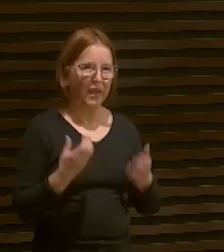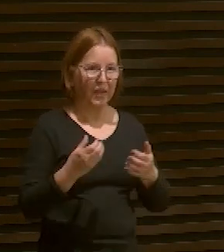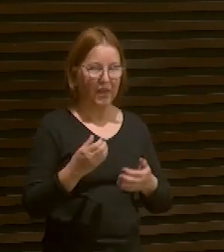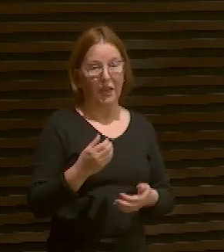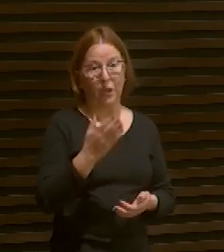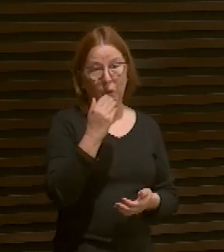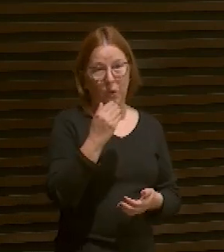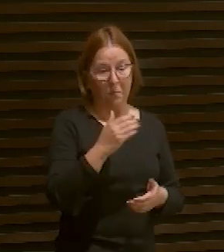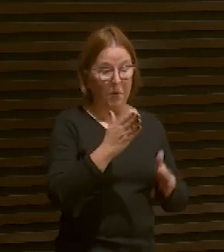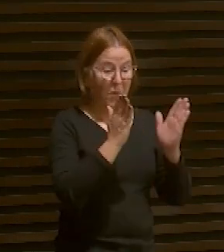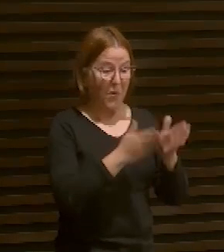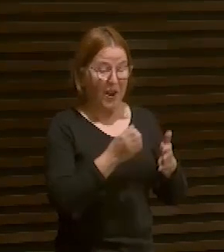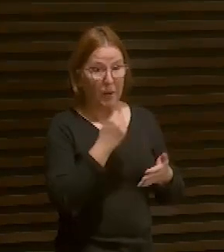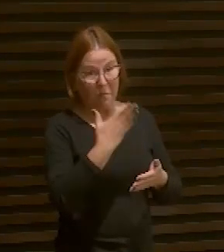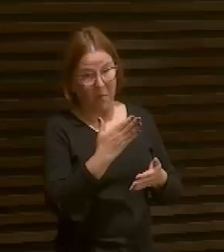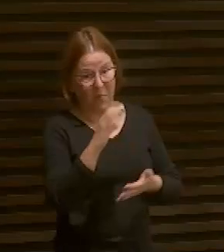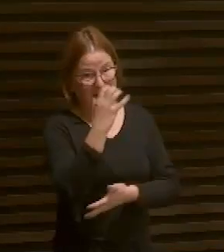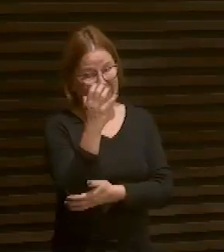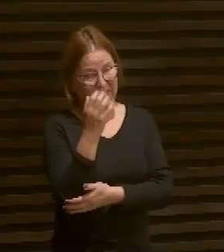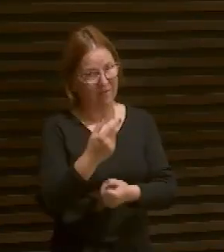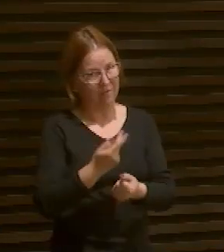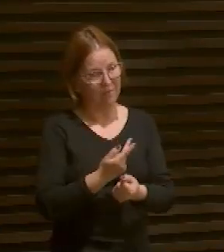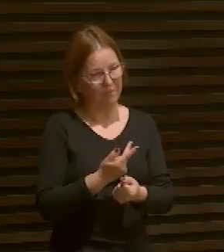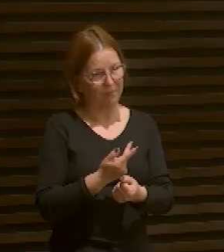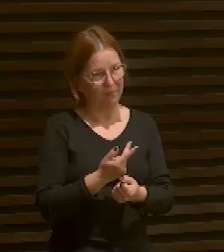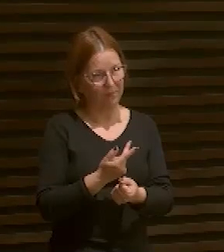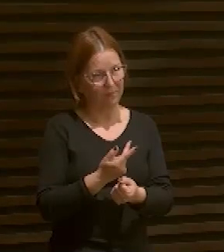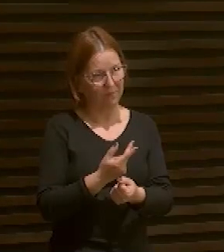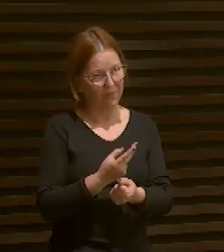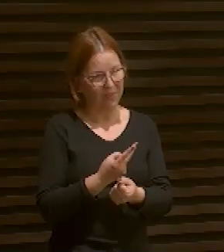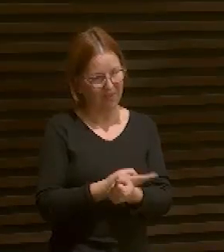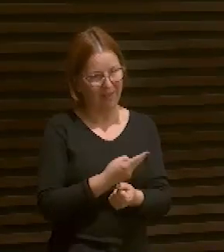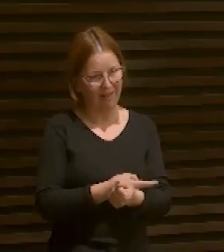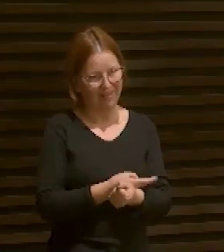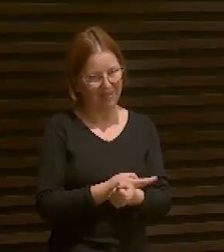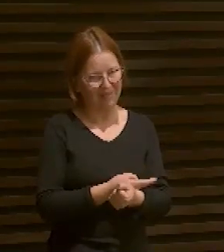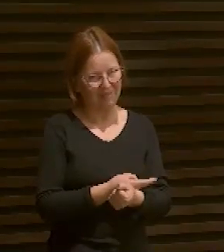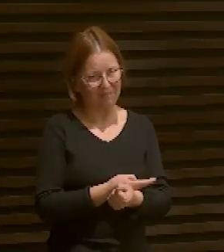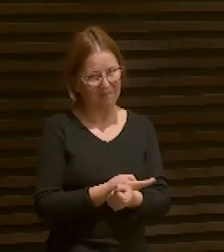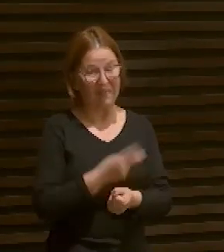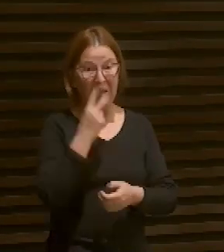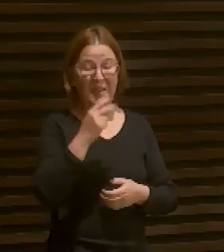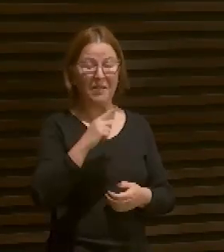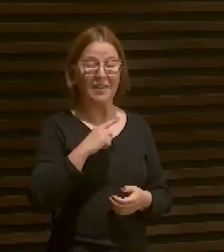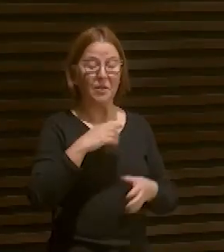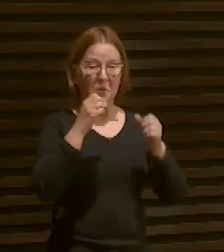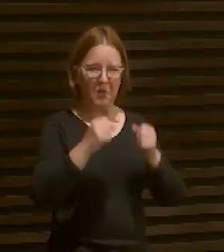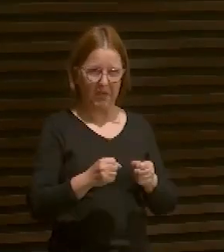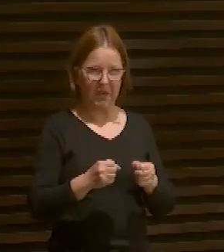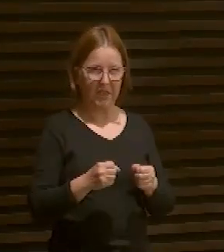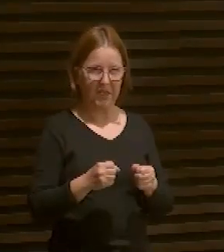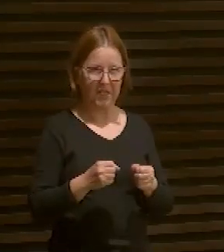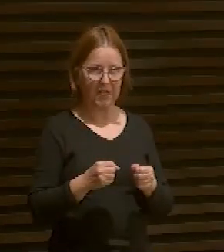da árvore errada. Olha só. Nós achamos que temos o poder de distinguir aquilo